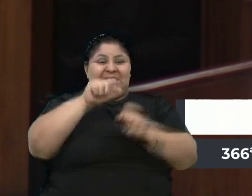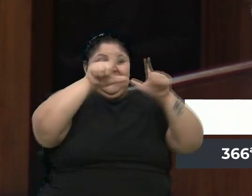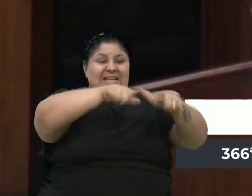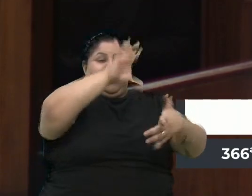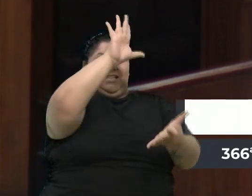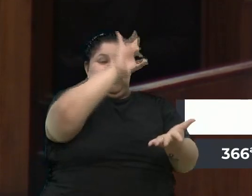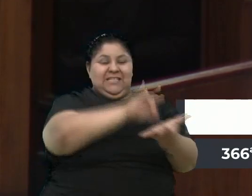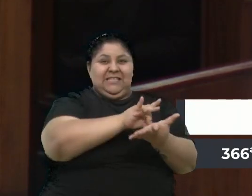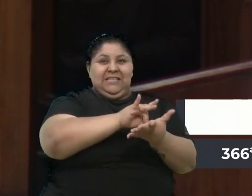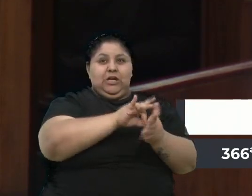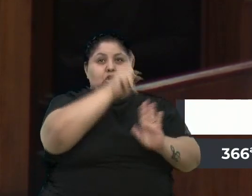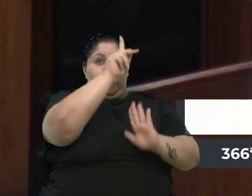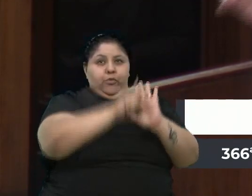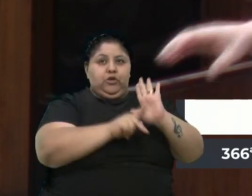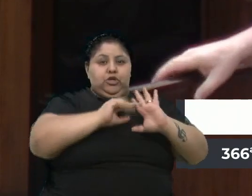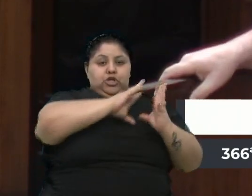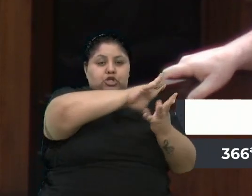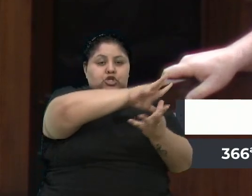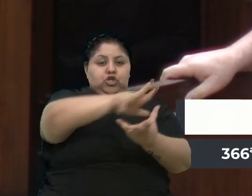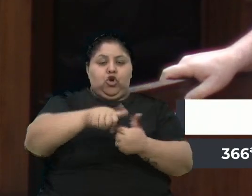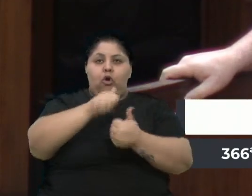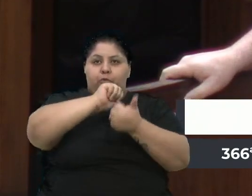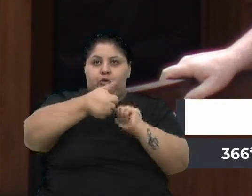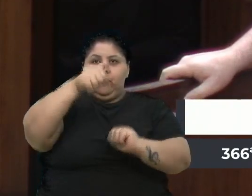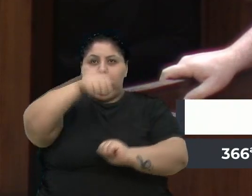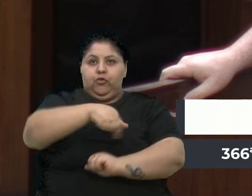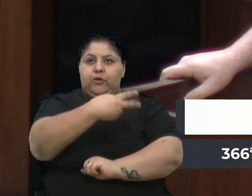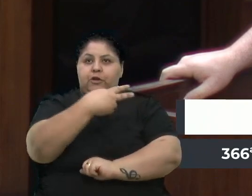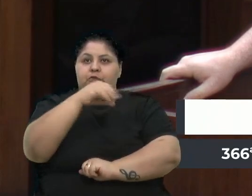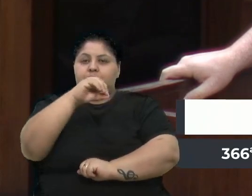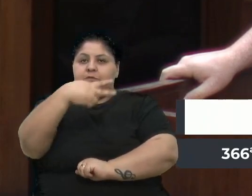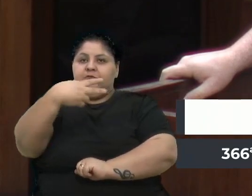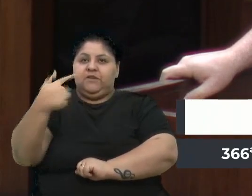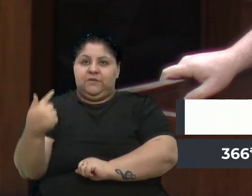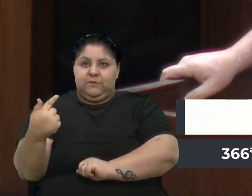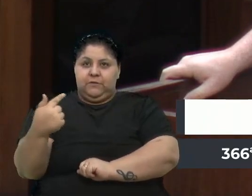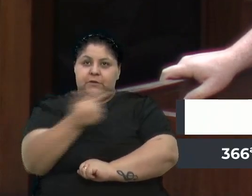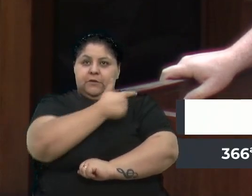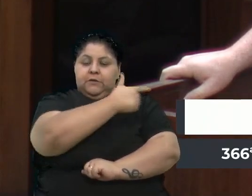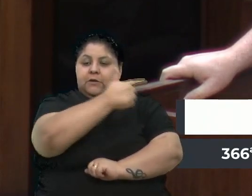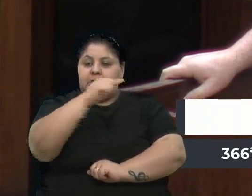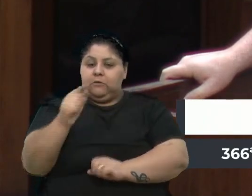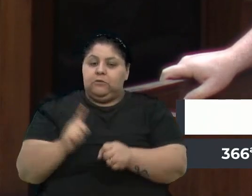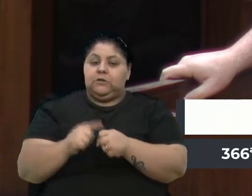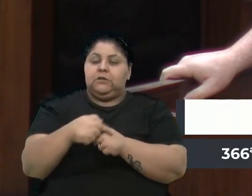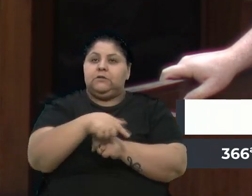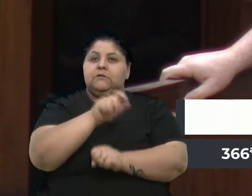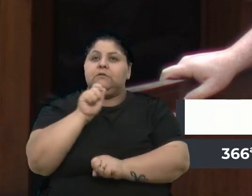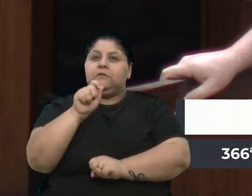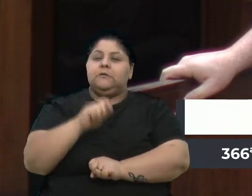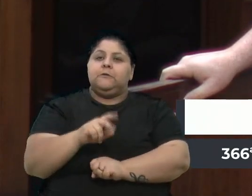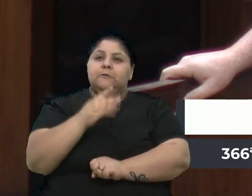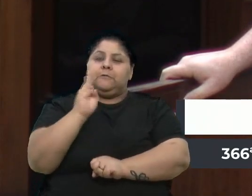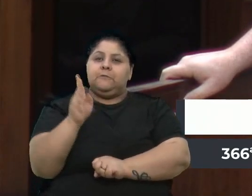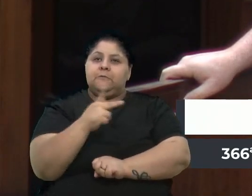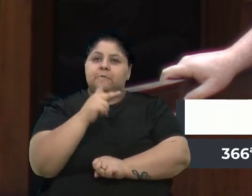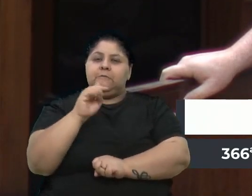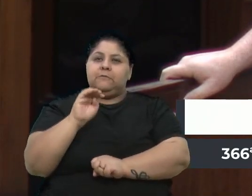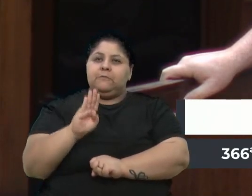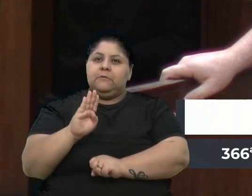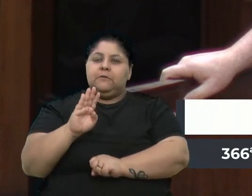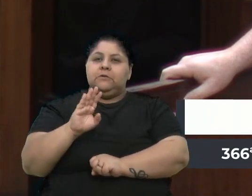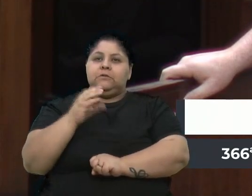do Mundo da FIFA em 2027 no Brasil. As outras cidades quais são? Belo Horizonte, Brasília,